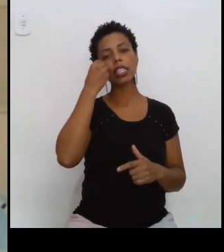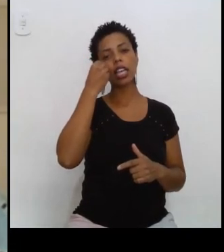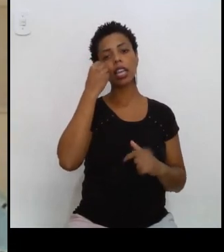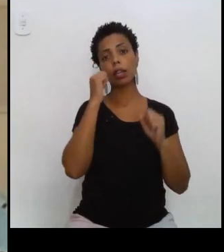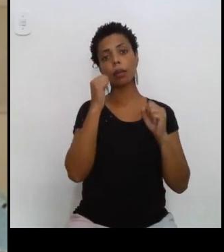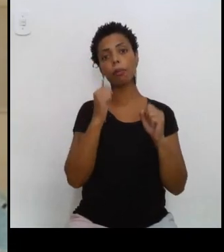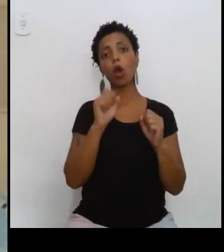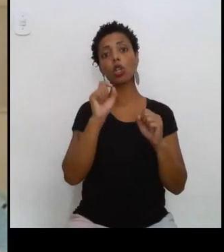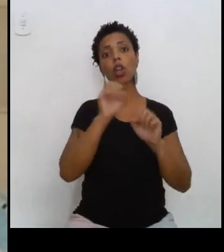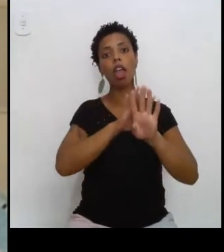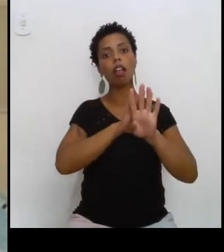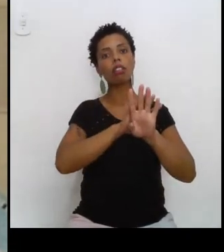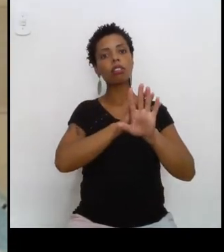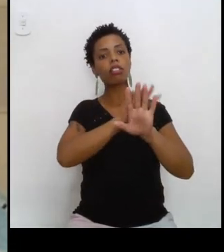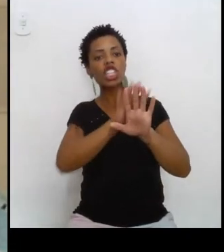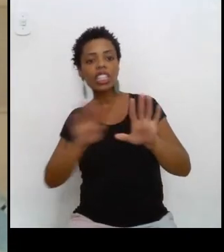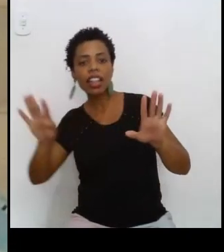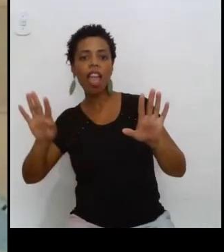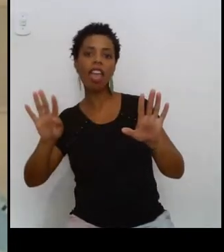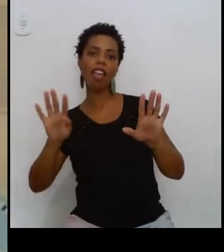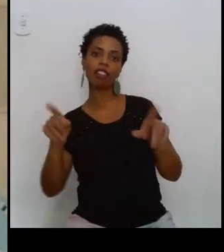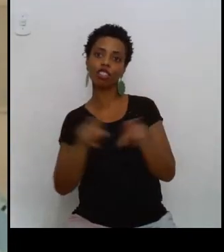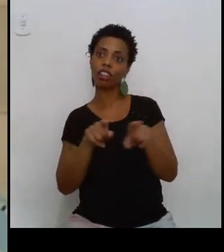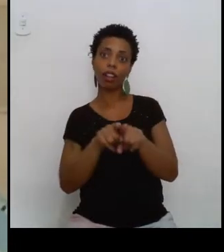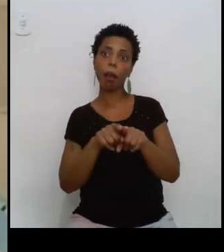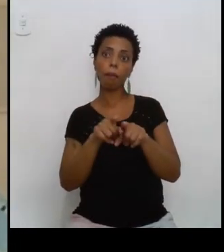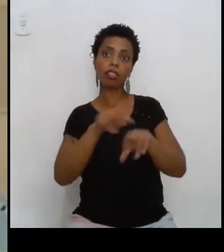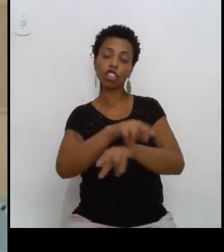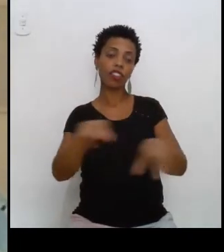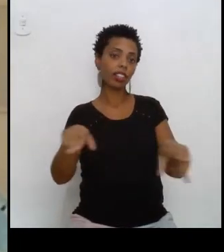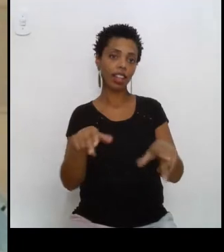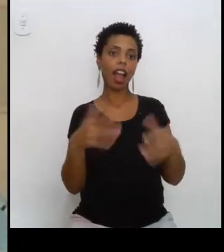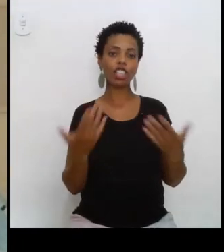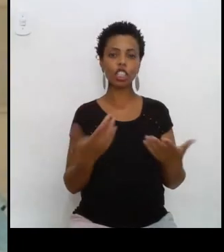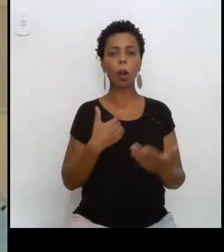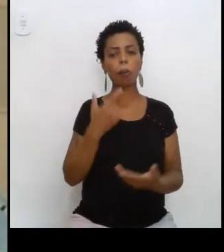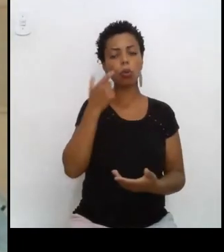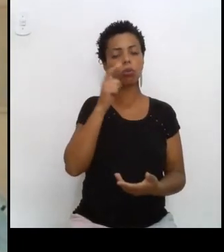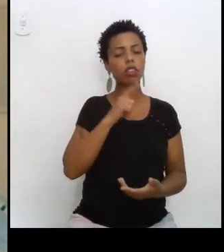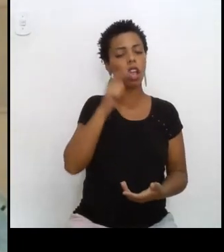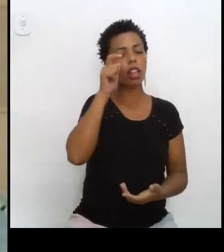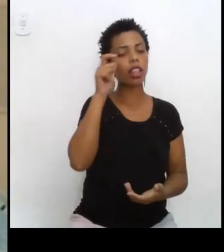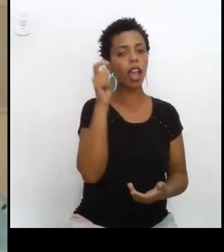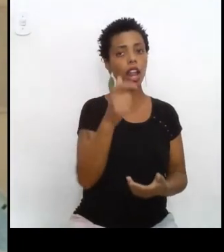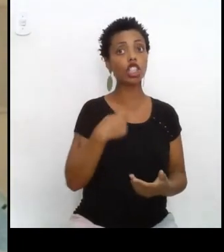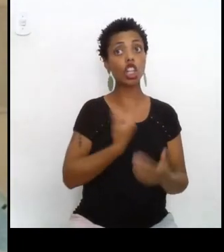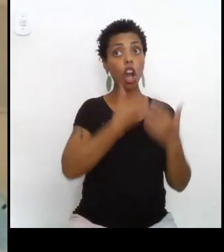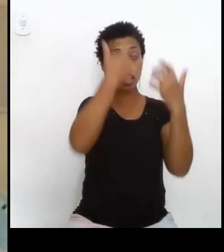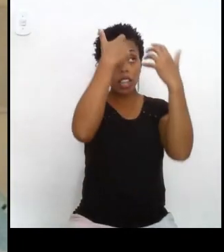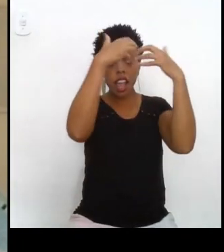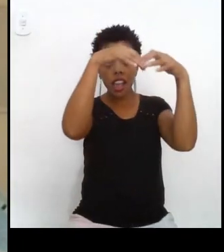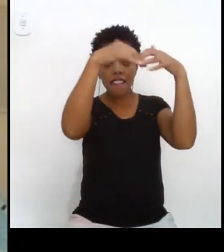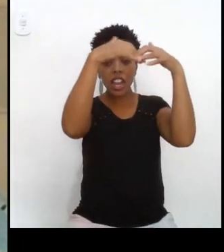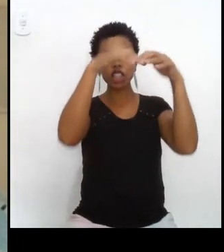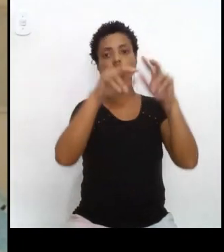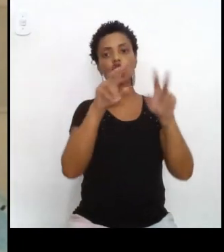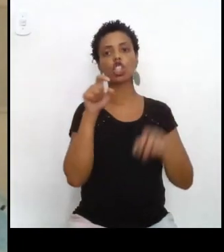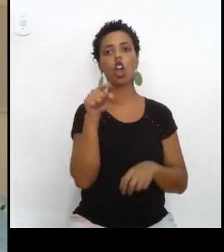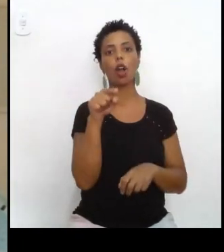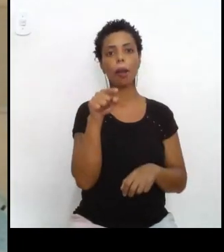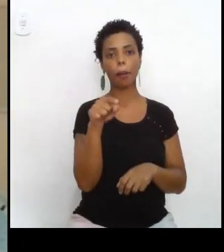pode ser se divertir da diz né Eu acho que isso é também me interessa muito que a gente sempre reflita sobre essa construção um